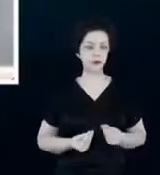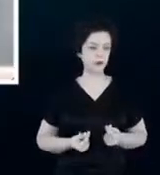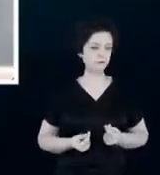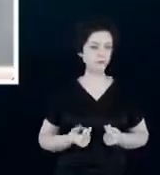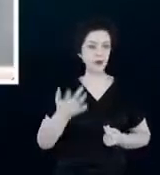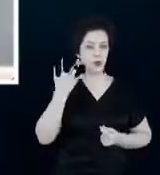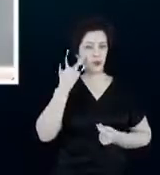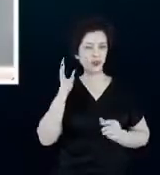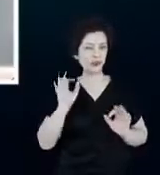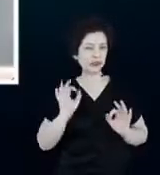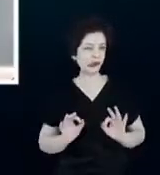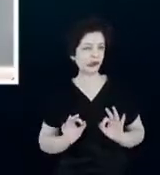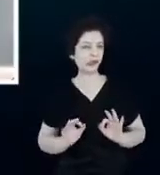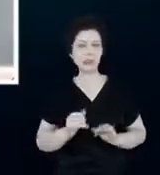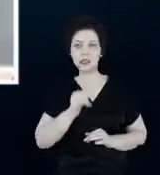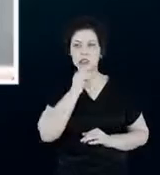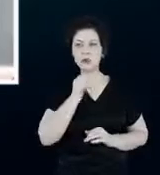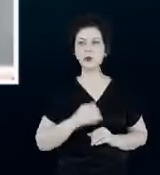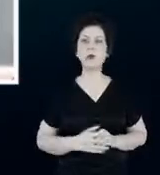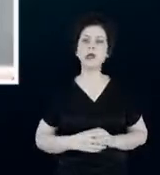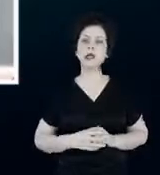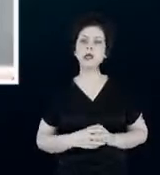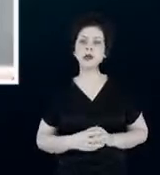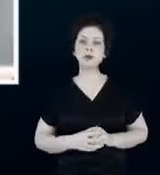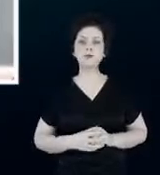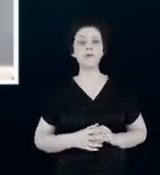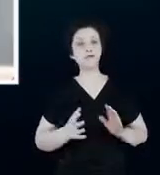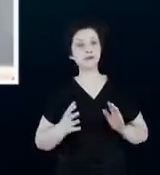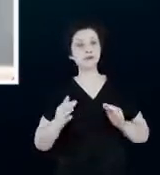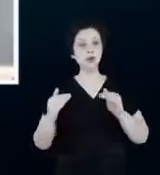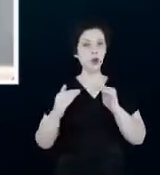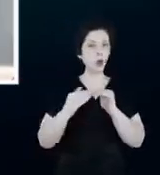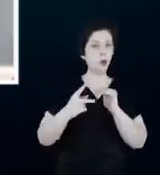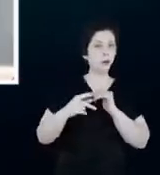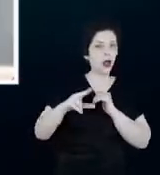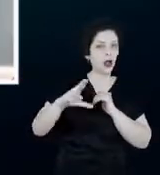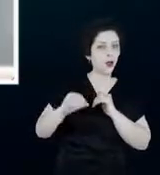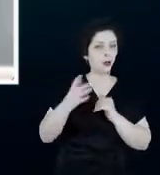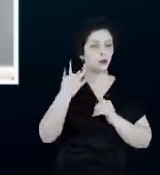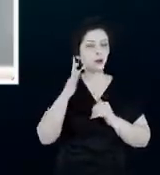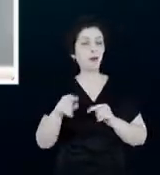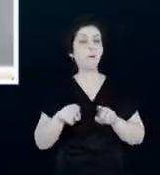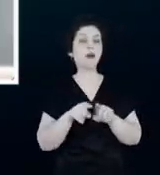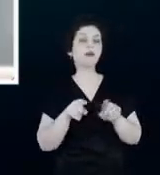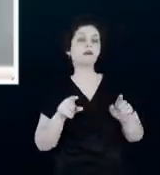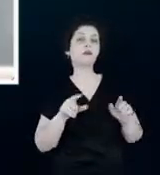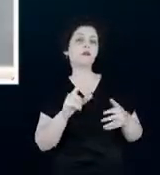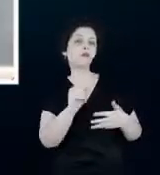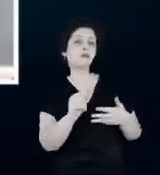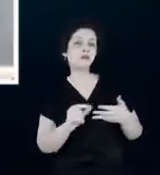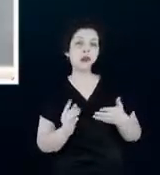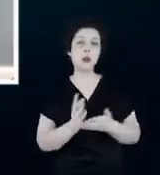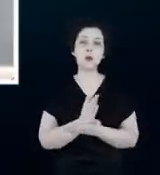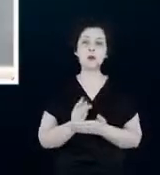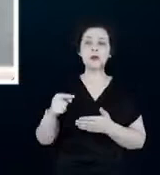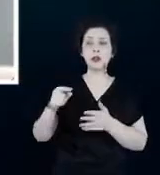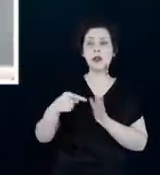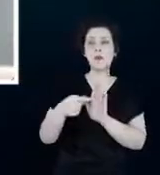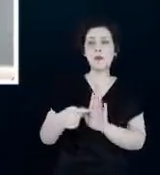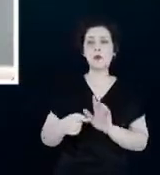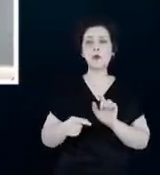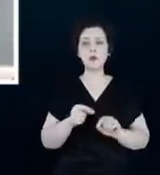sei se fazendo exatamente coro aí com o Paulo, mas, pelo menos em algum dos pontos, né, ele citou muito a questão